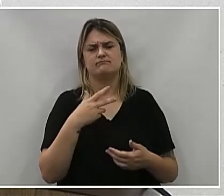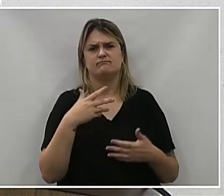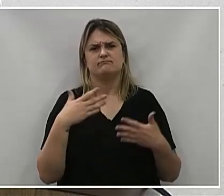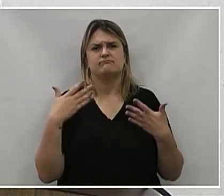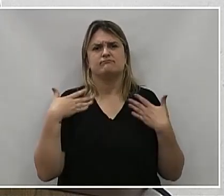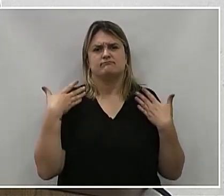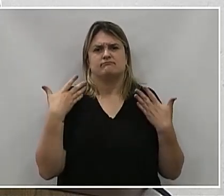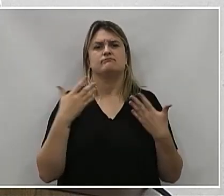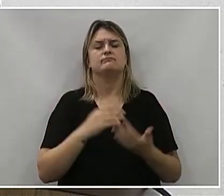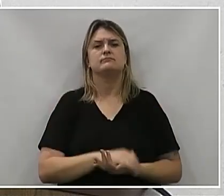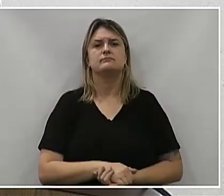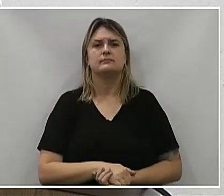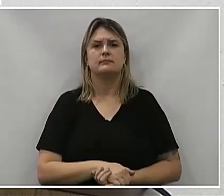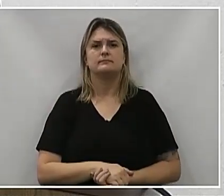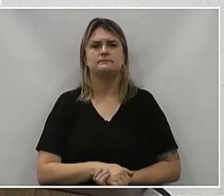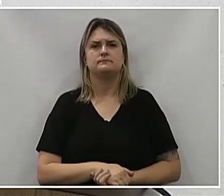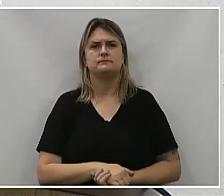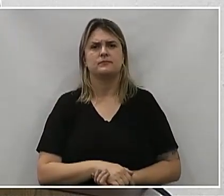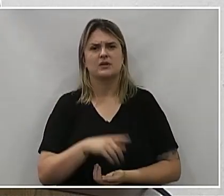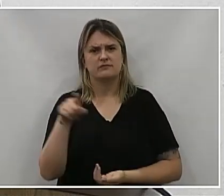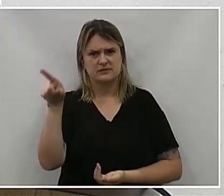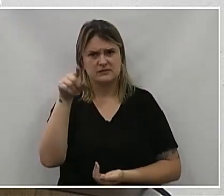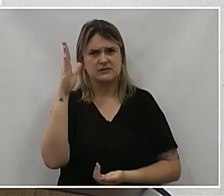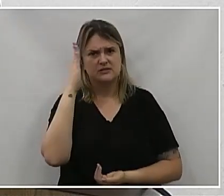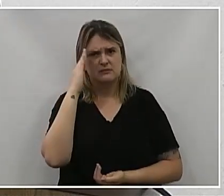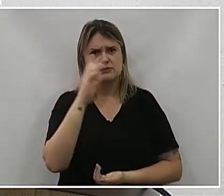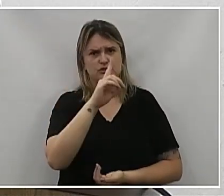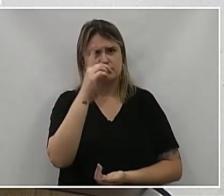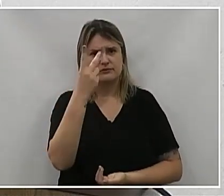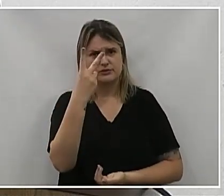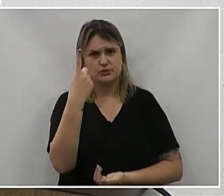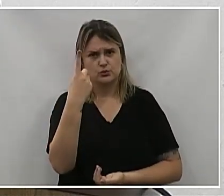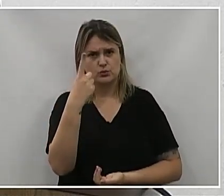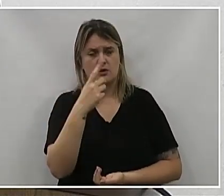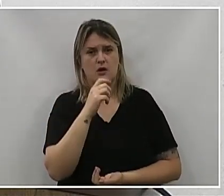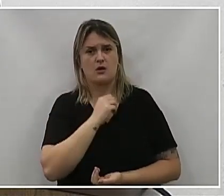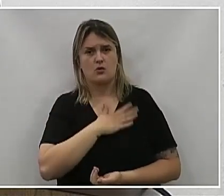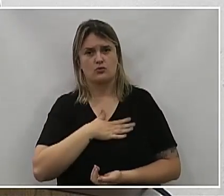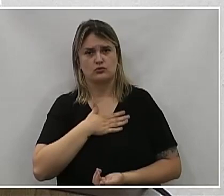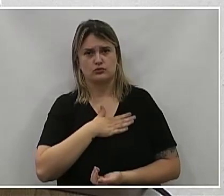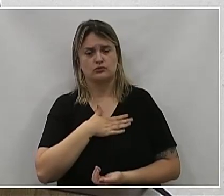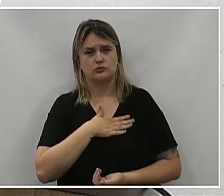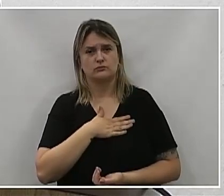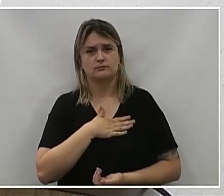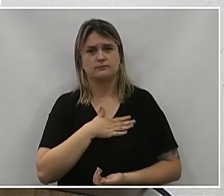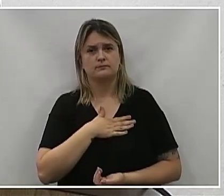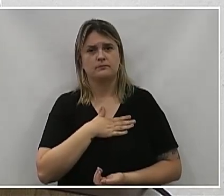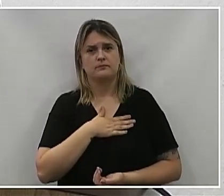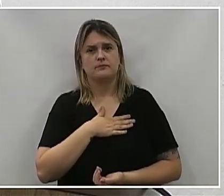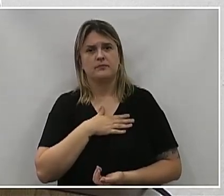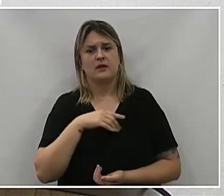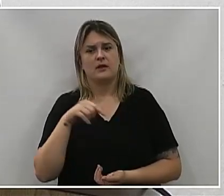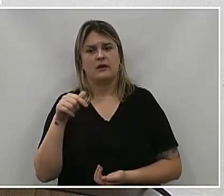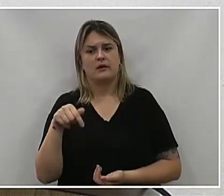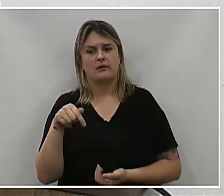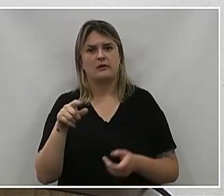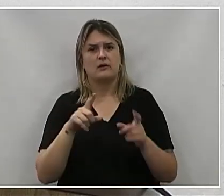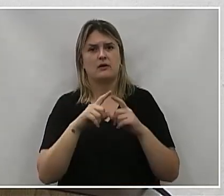assustado, vamos dizer assim. Todo mundo sabe que no dia 21 de agosto, nós tivemos aqui nessa sessão